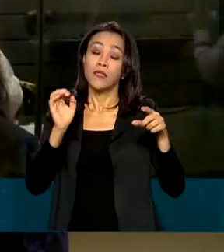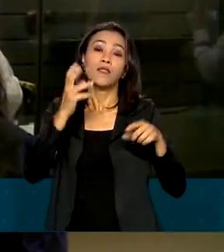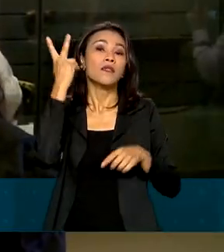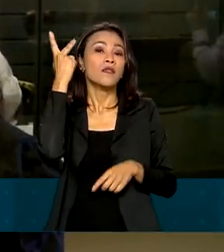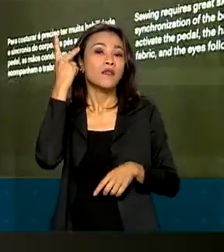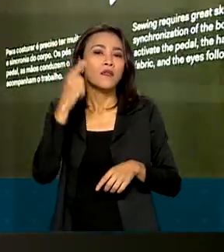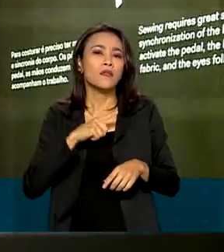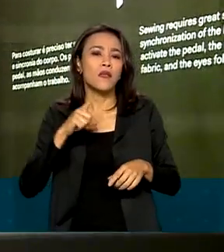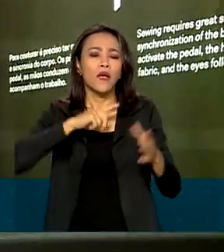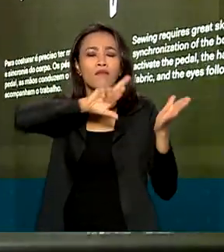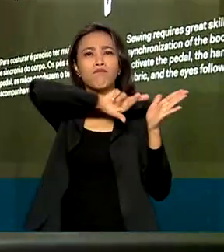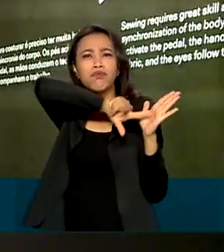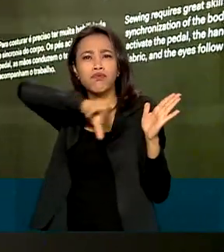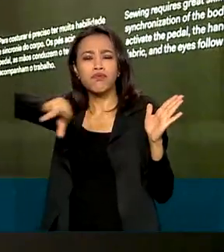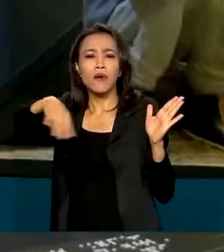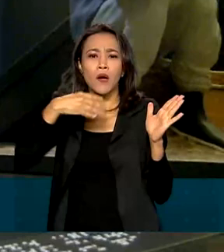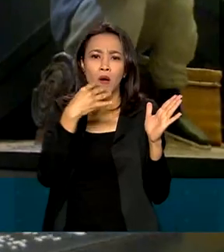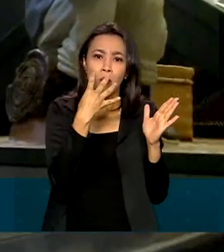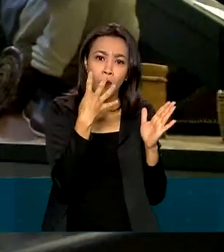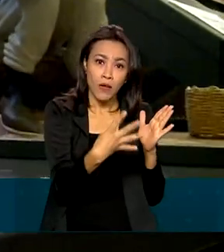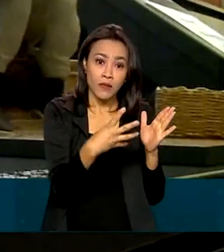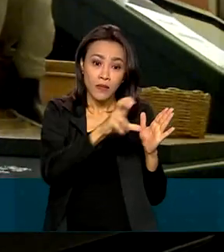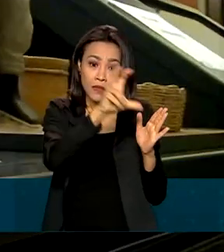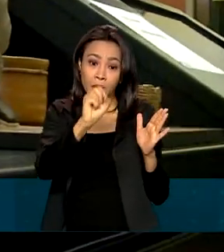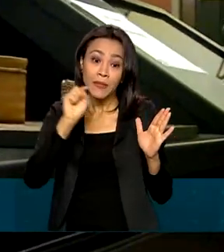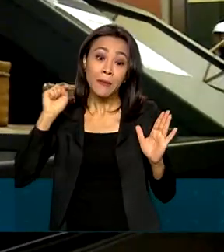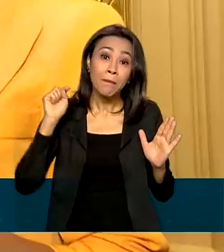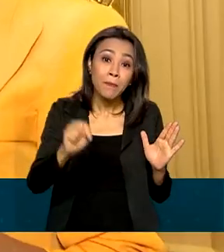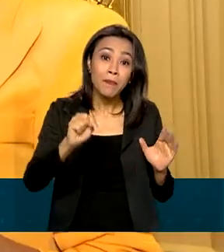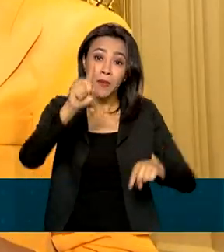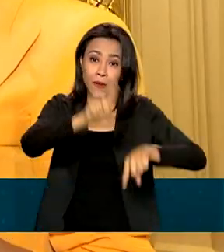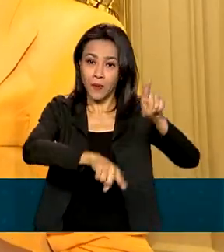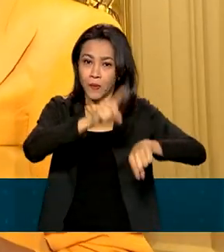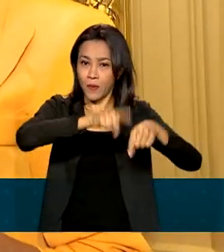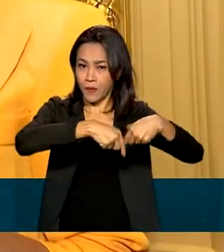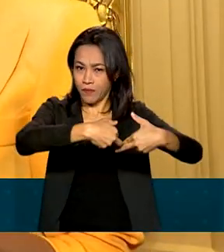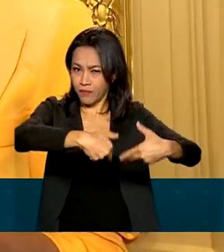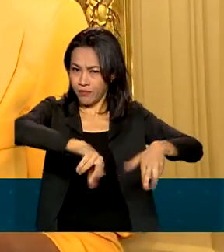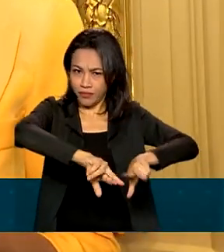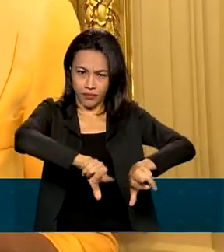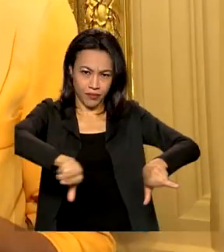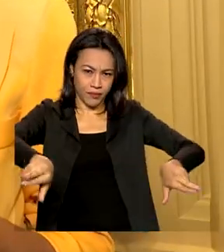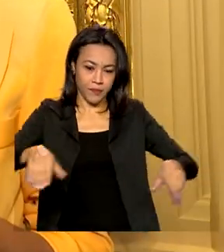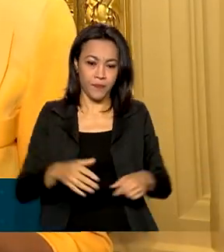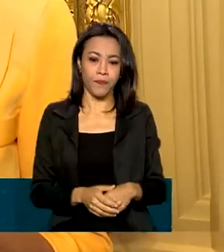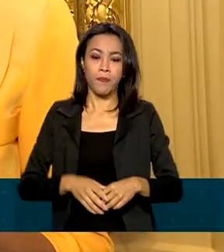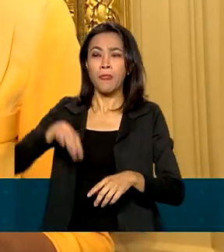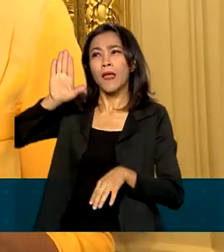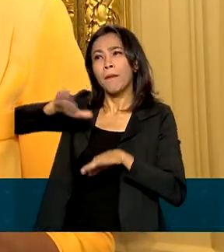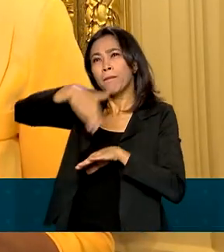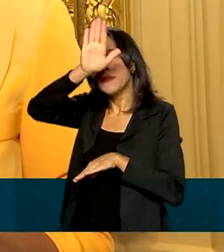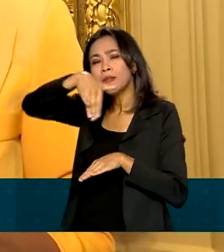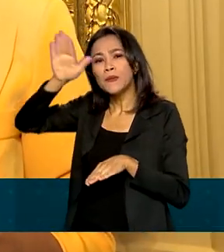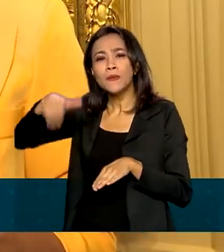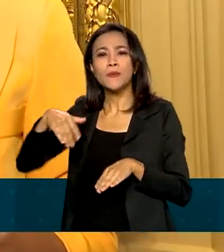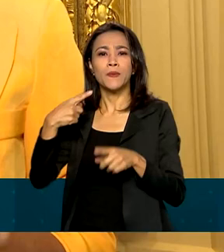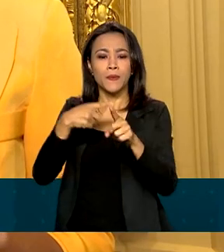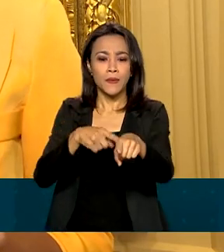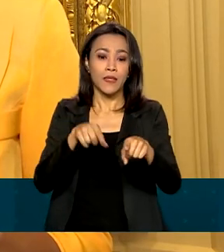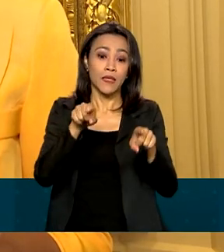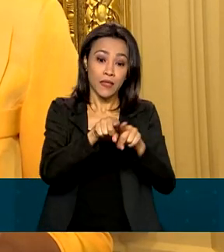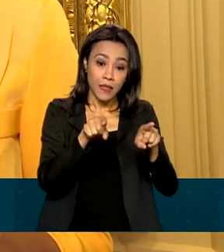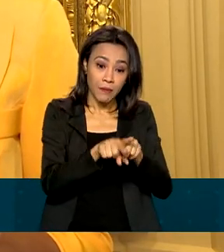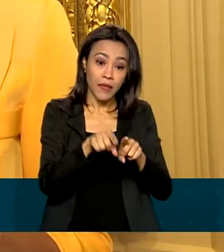de 450 mil itens e documentos. A pintura Independência ou Morte de Pedro Américo também